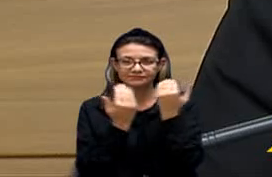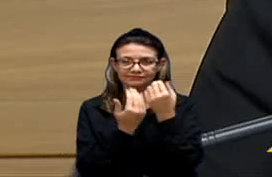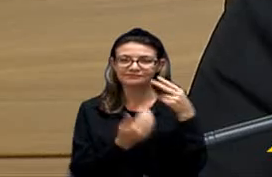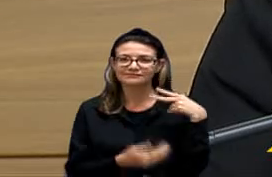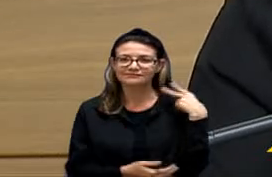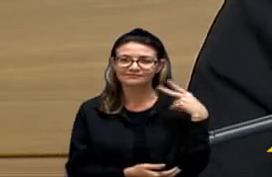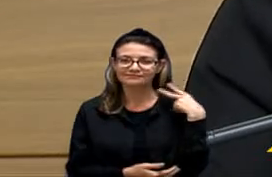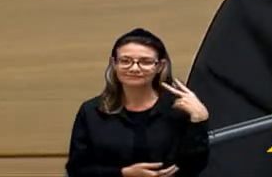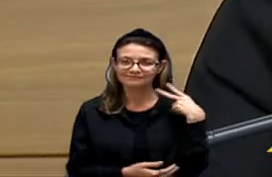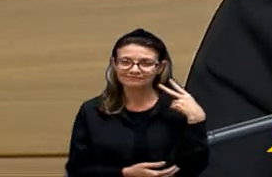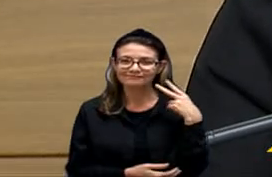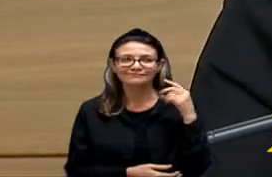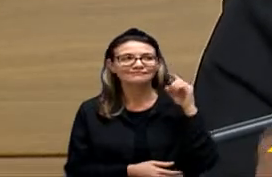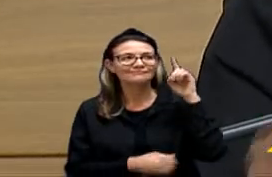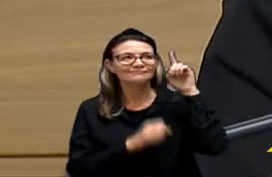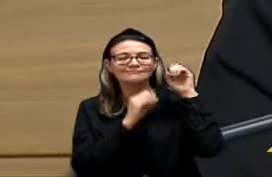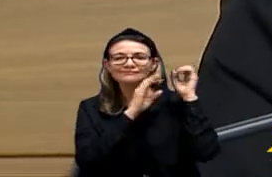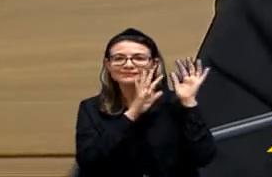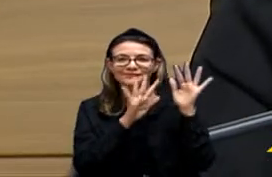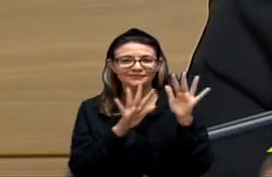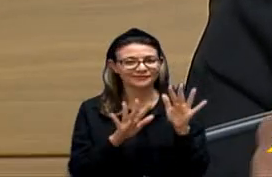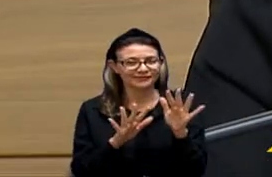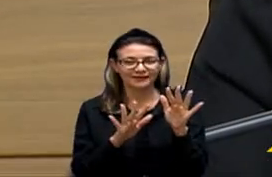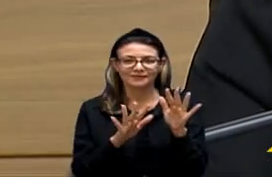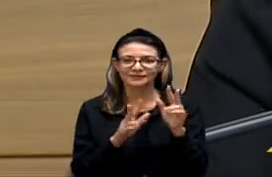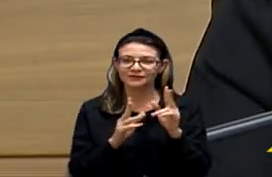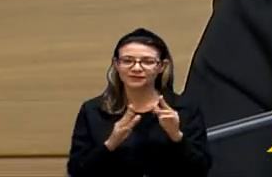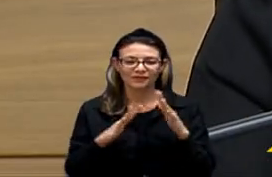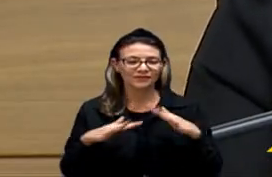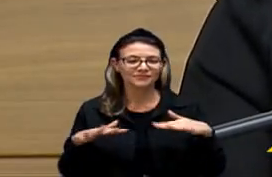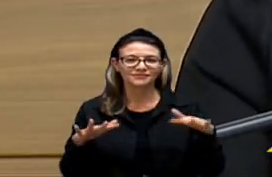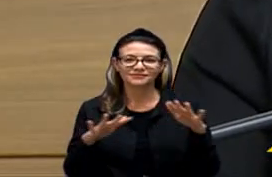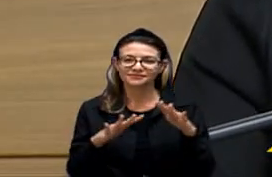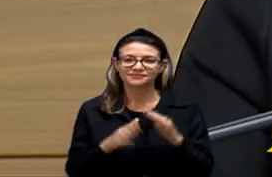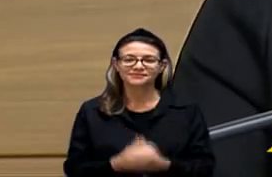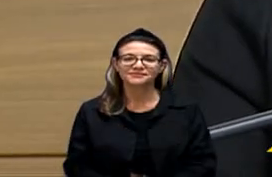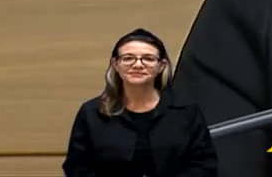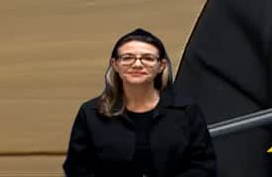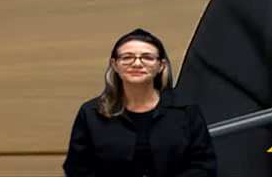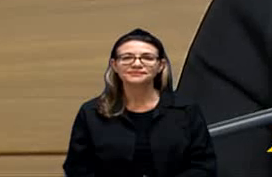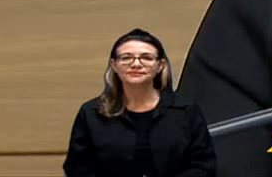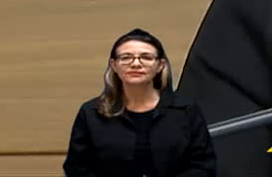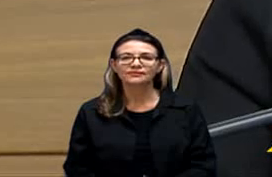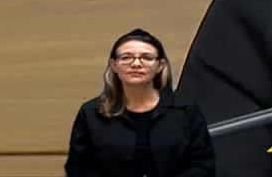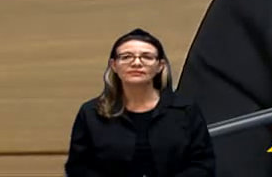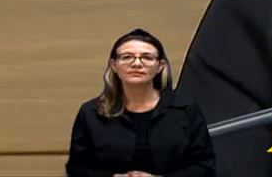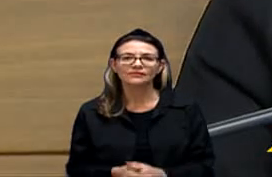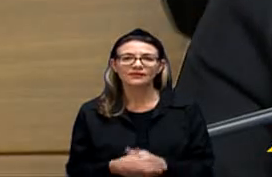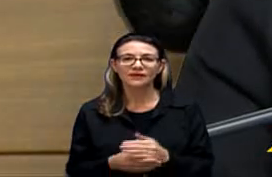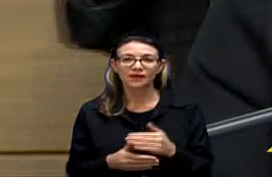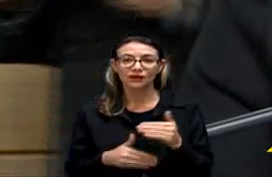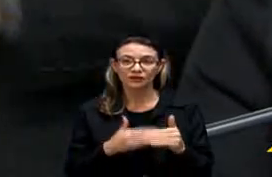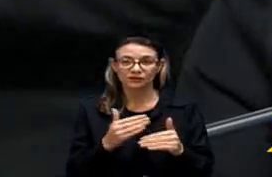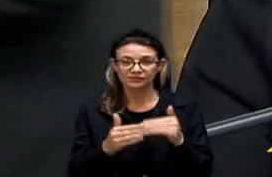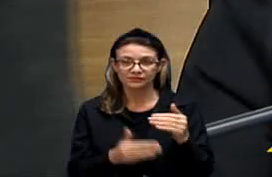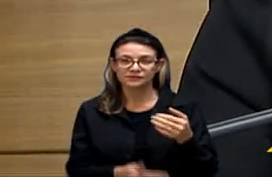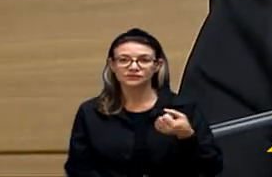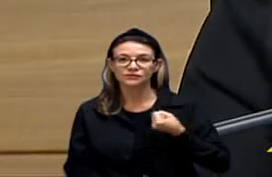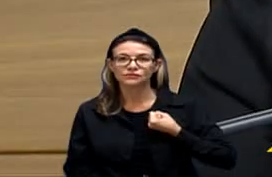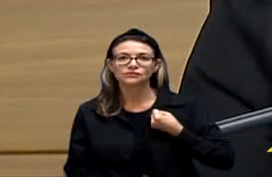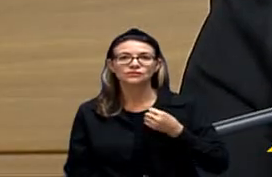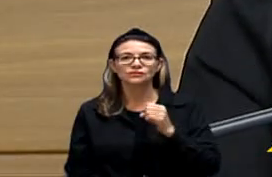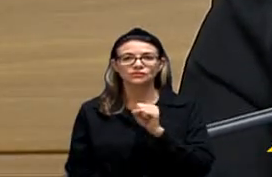sessão seja abençoada como todas as sessões são processo administrativo número